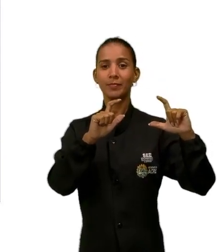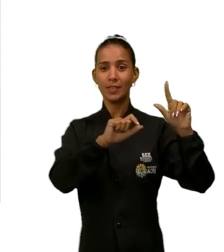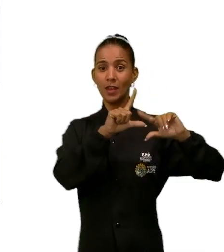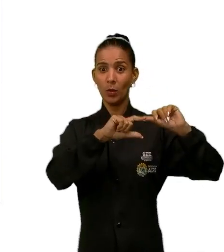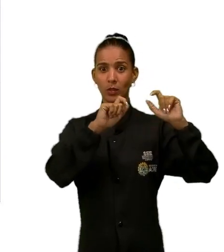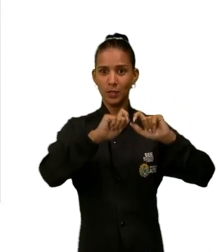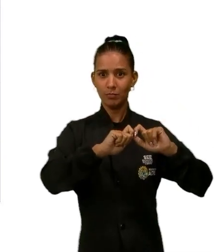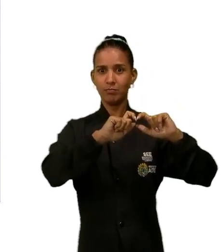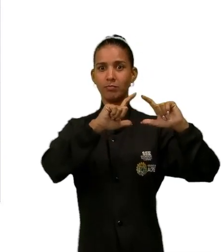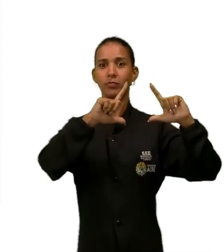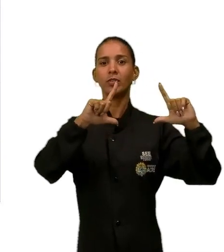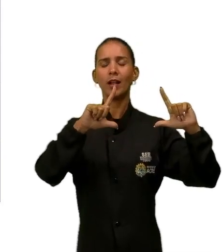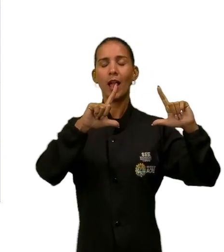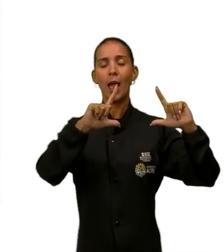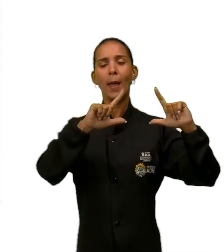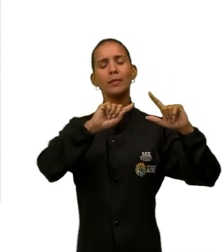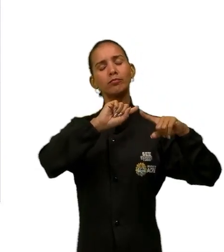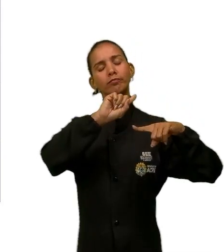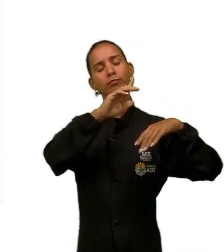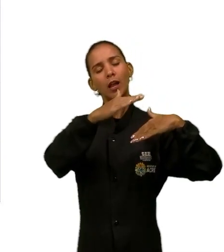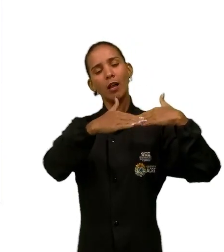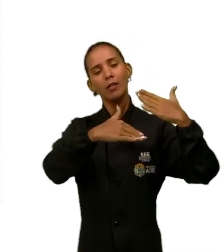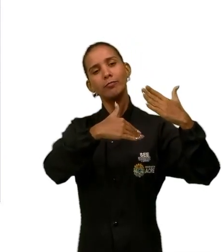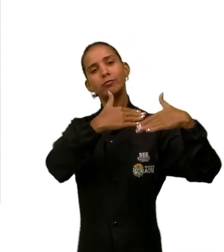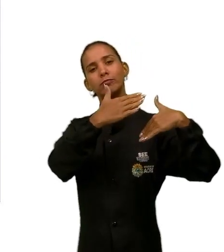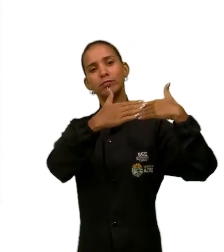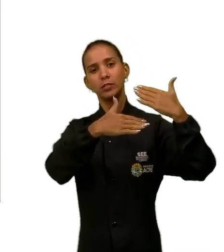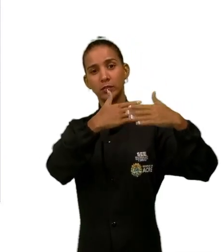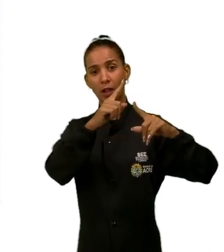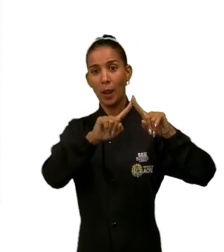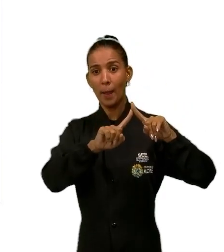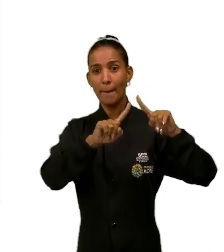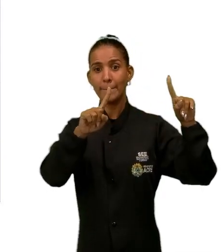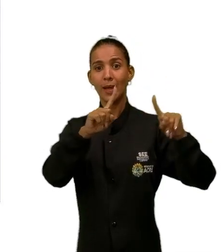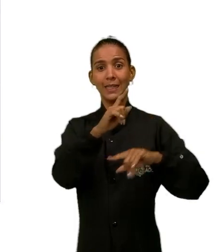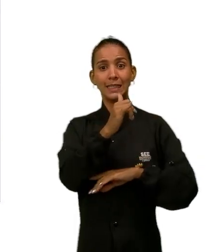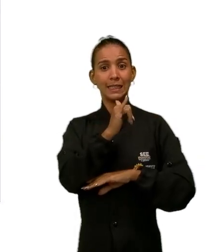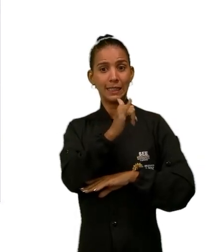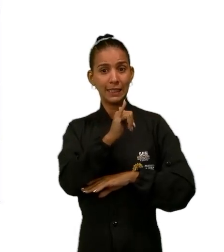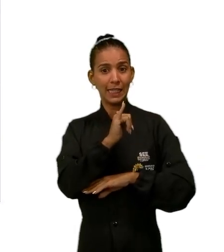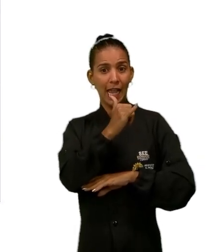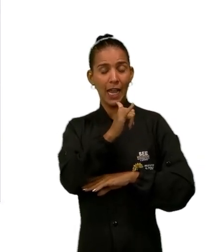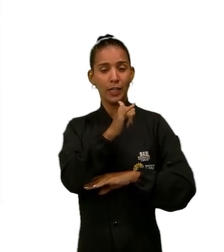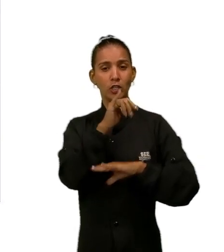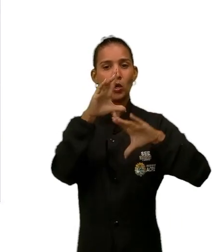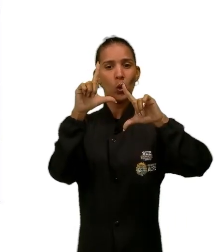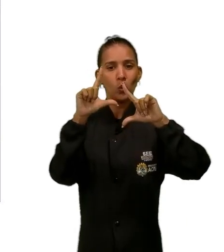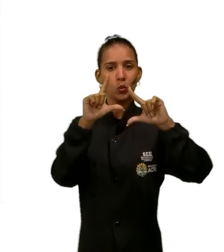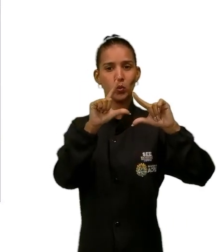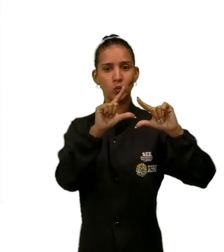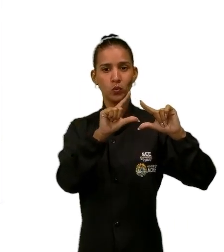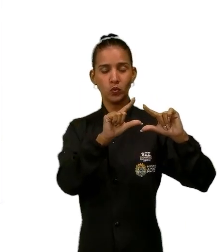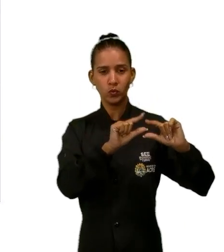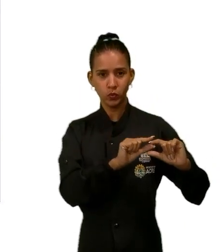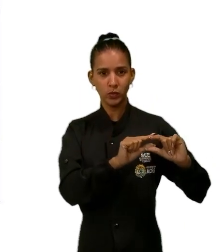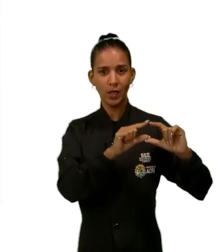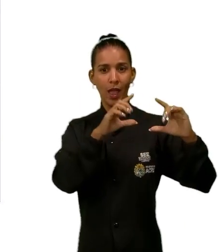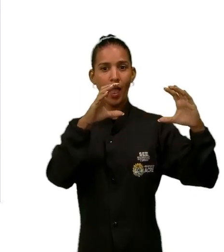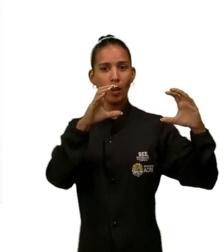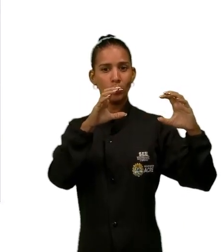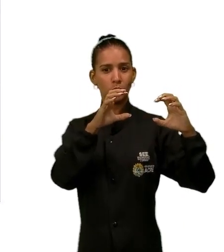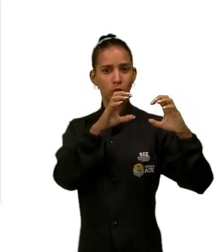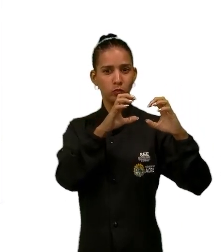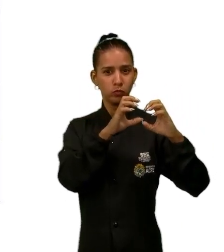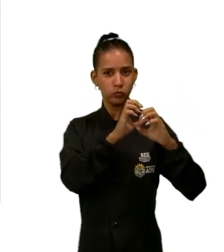gigante. E aí vai chegar um momento que o seu combustível ele vai acabar e ela vai implodir e